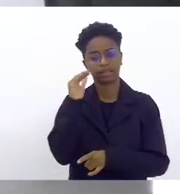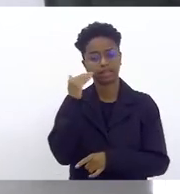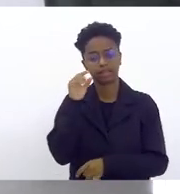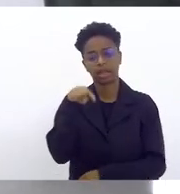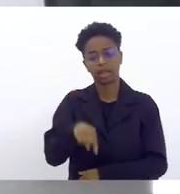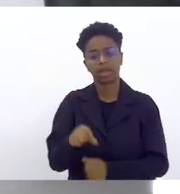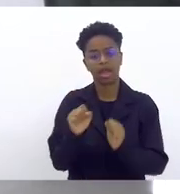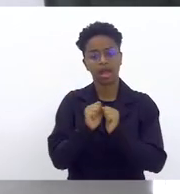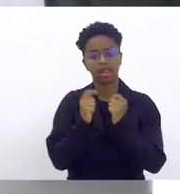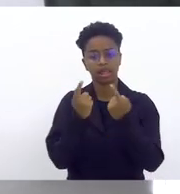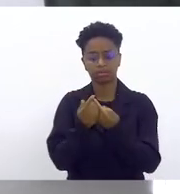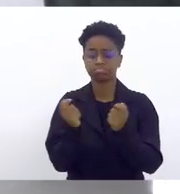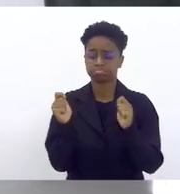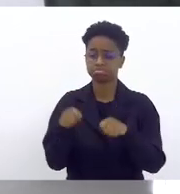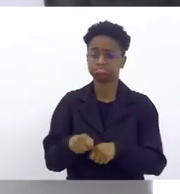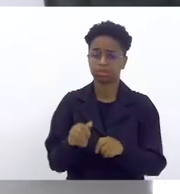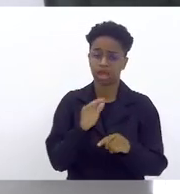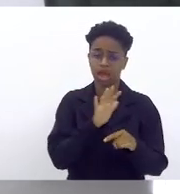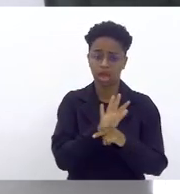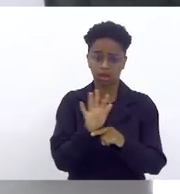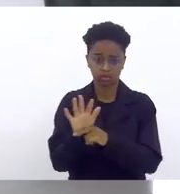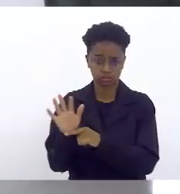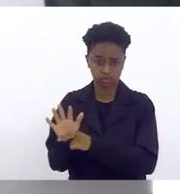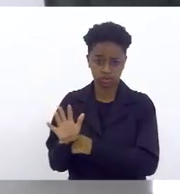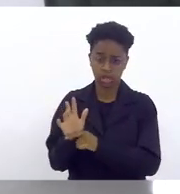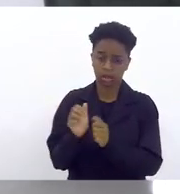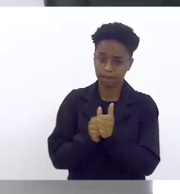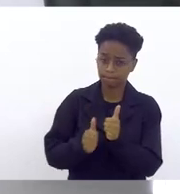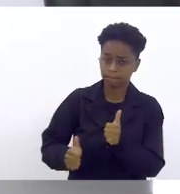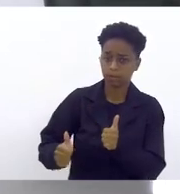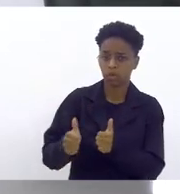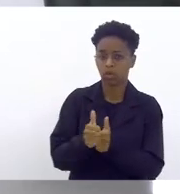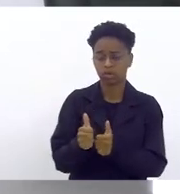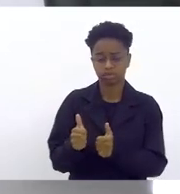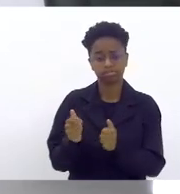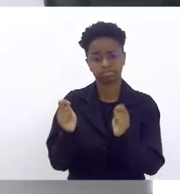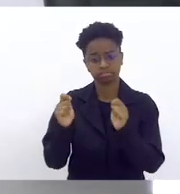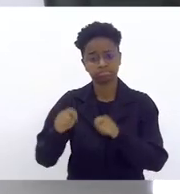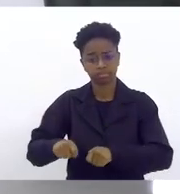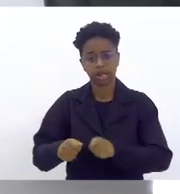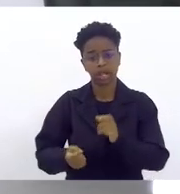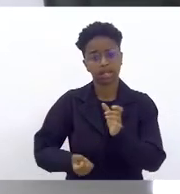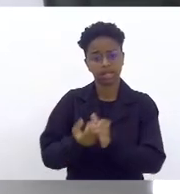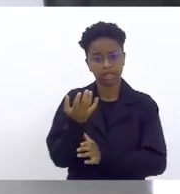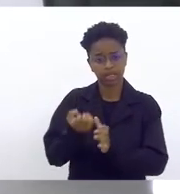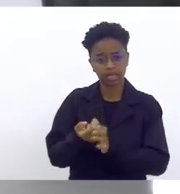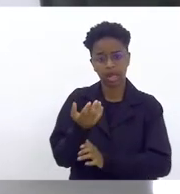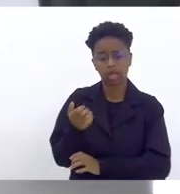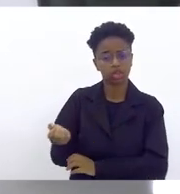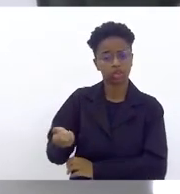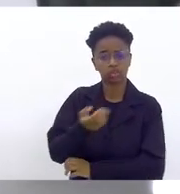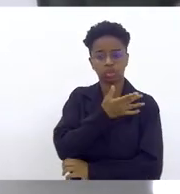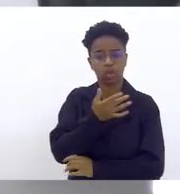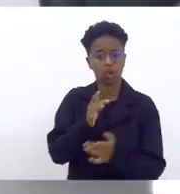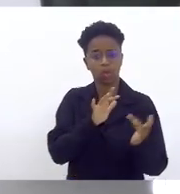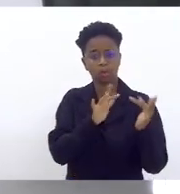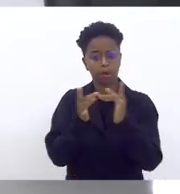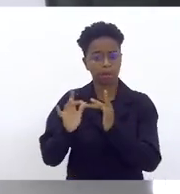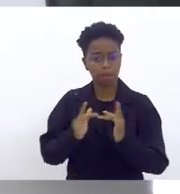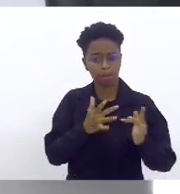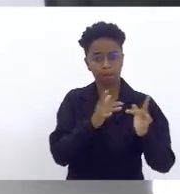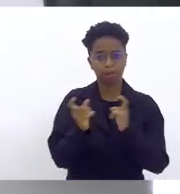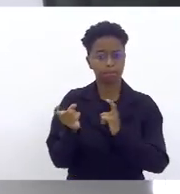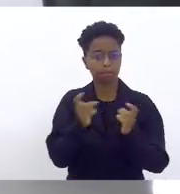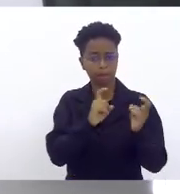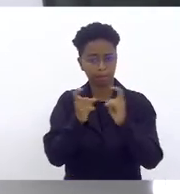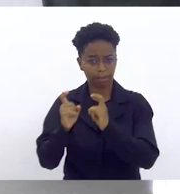contribuir é de uma forma protagonista com a criação de novas redes de articulação